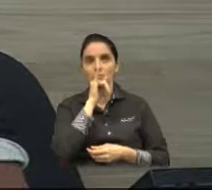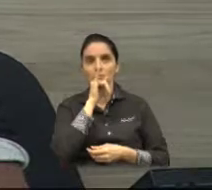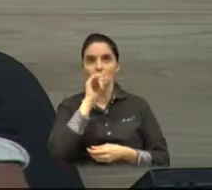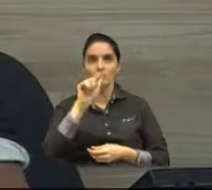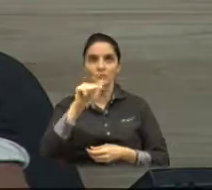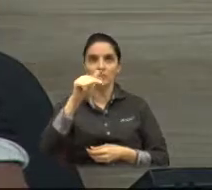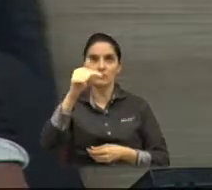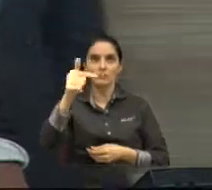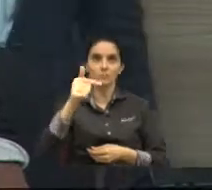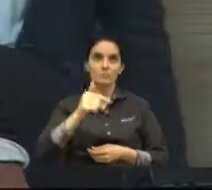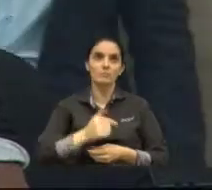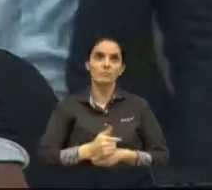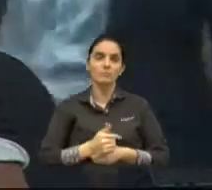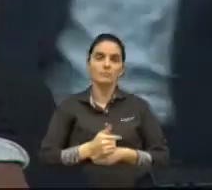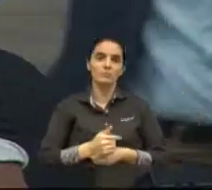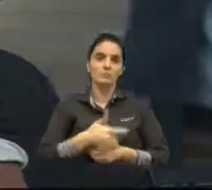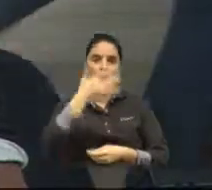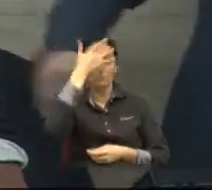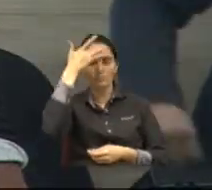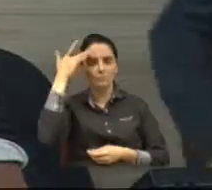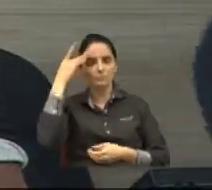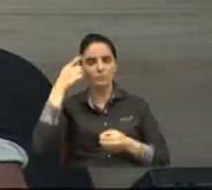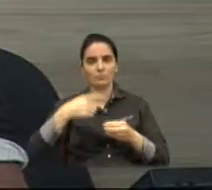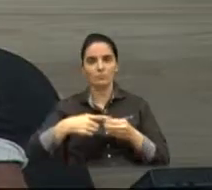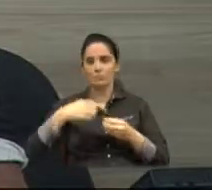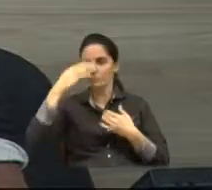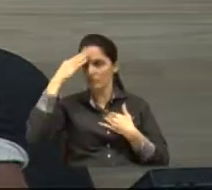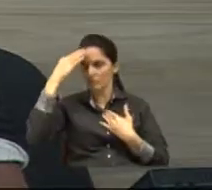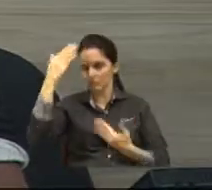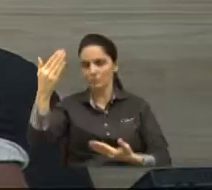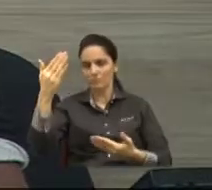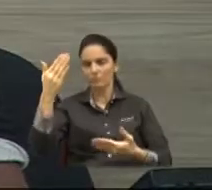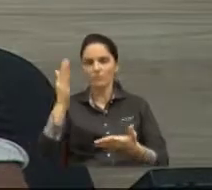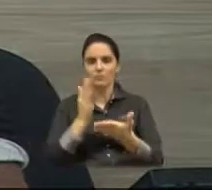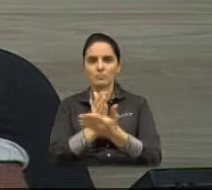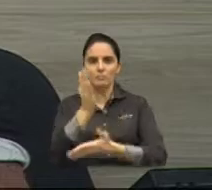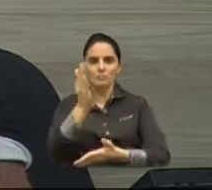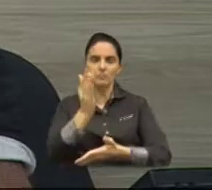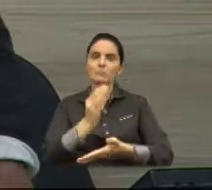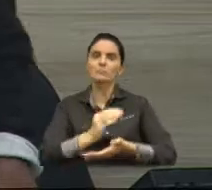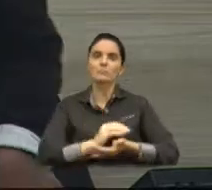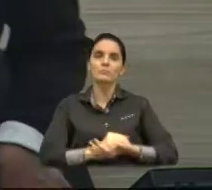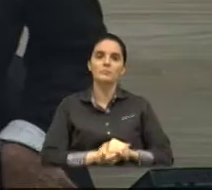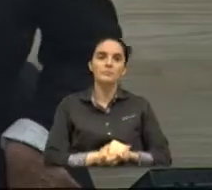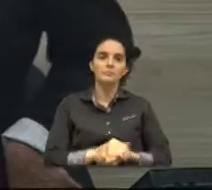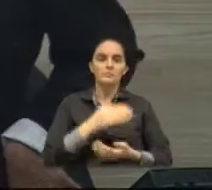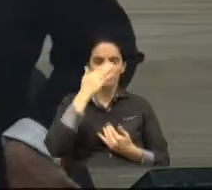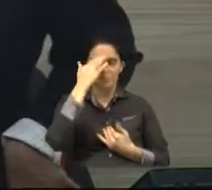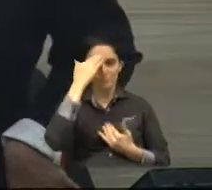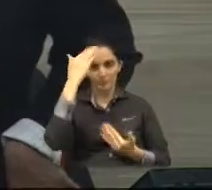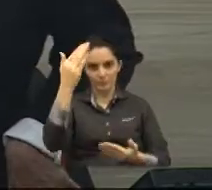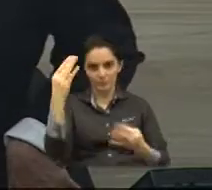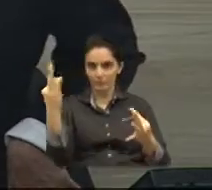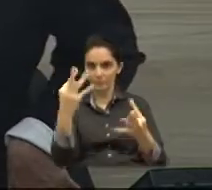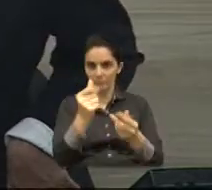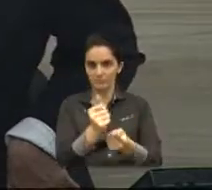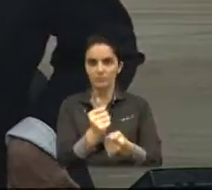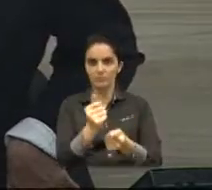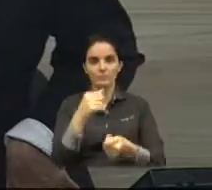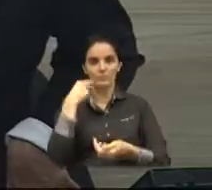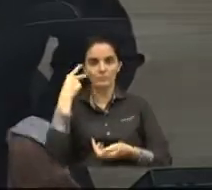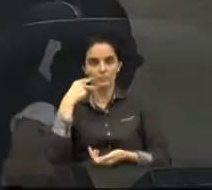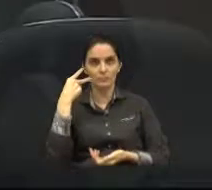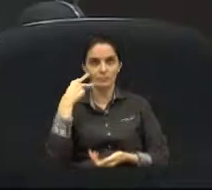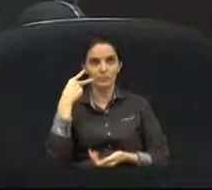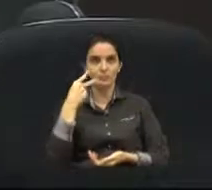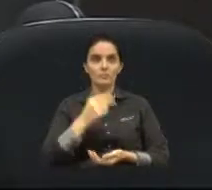outros em nossa cidade. Agradeço, tenho certeza que será aprovado, e agradeço imensamente a todos os vereadores